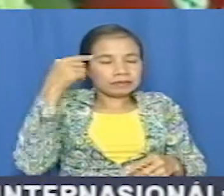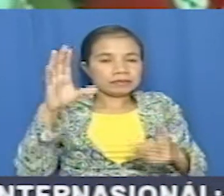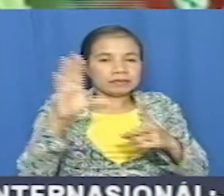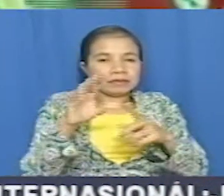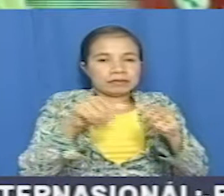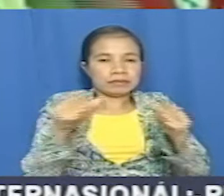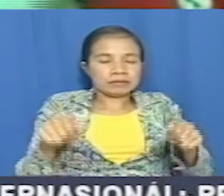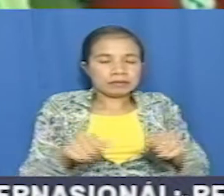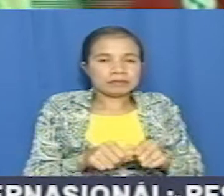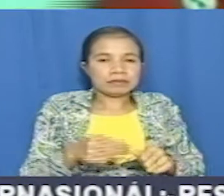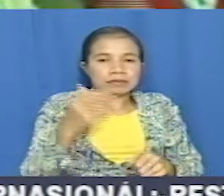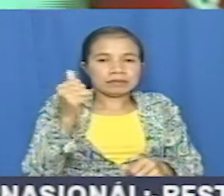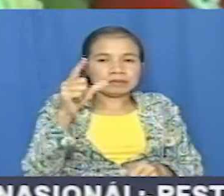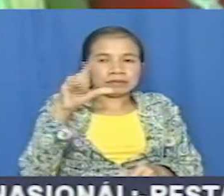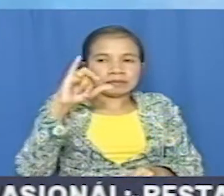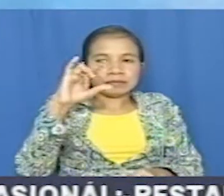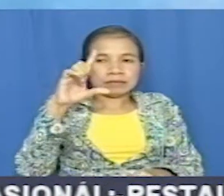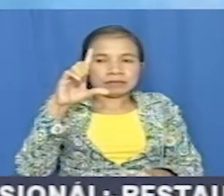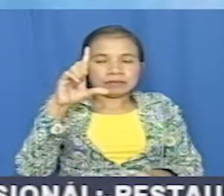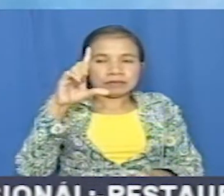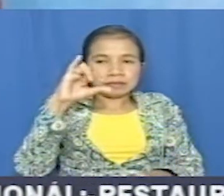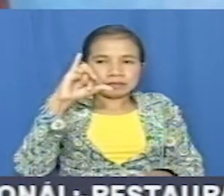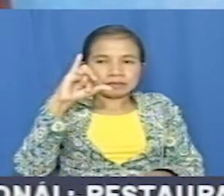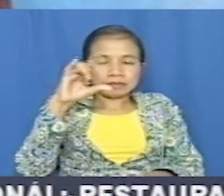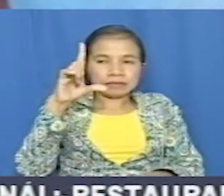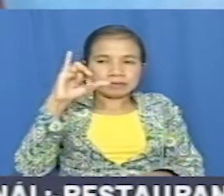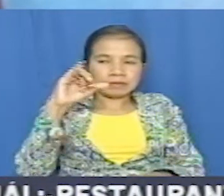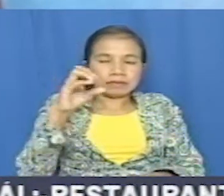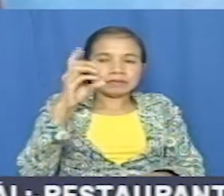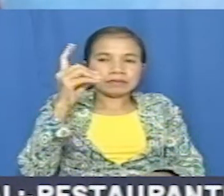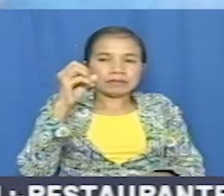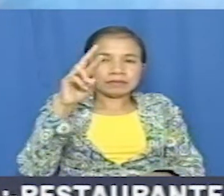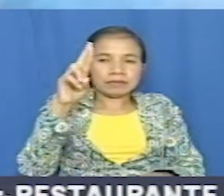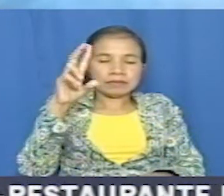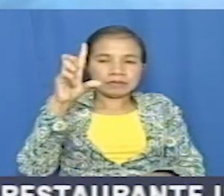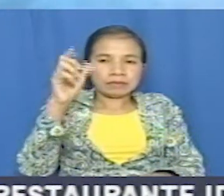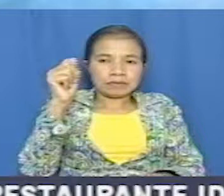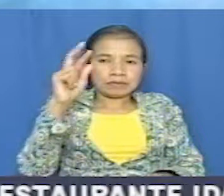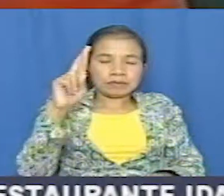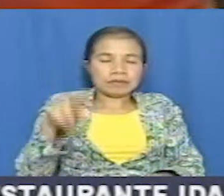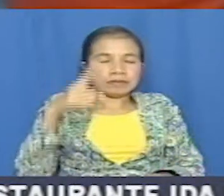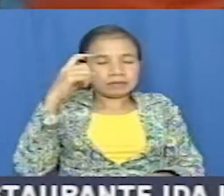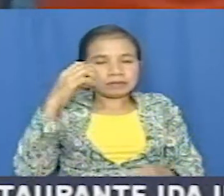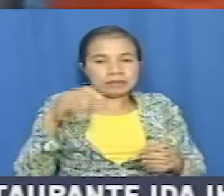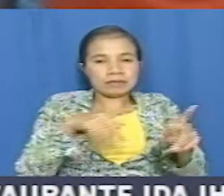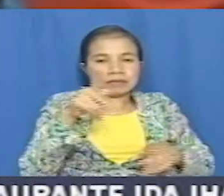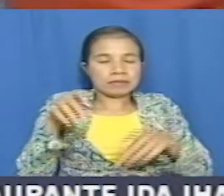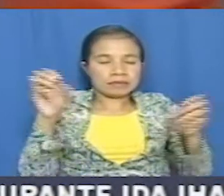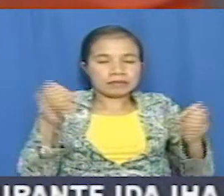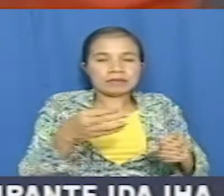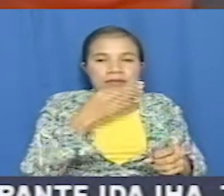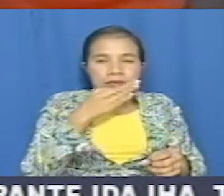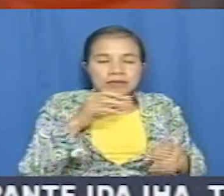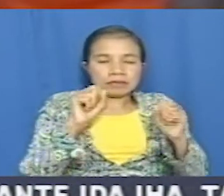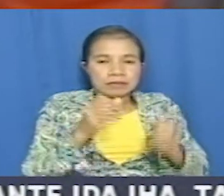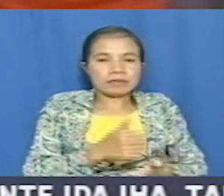aldeia Halidolar, Clementino Pereira, agradece governo. Tamba tulung ona aihamba nia comunidade nebela ia kibit, nu nebele